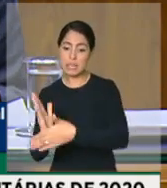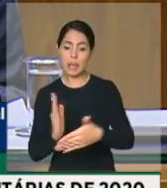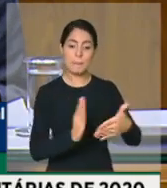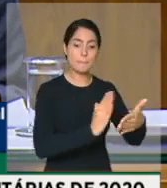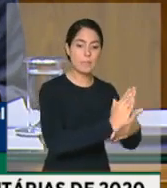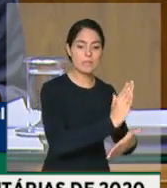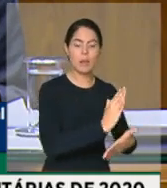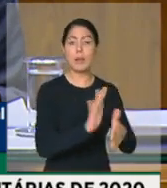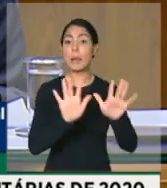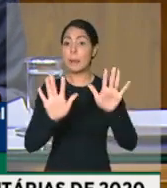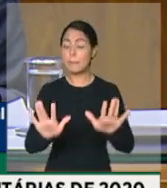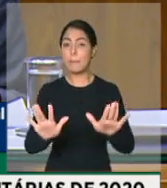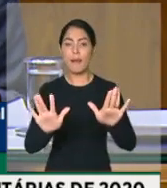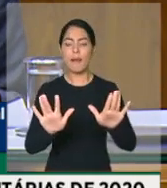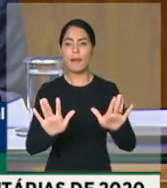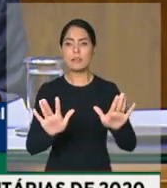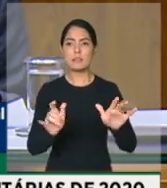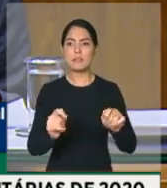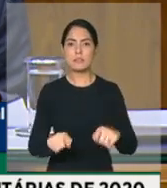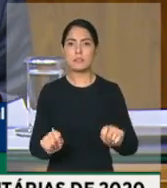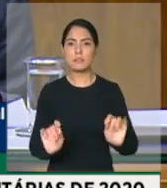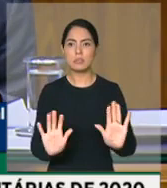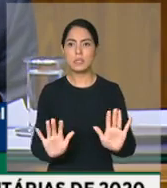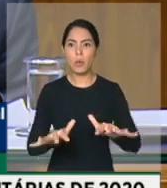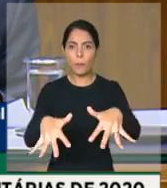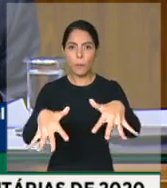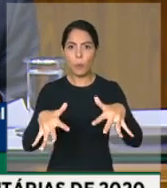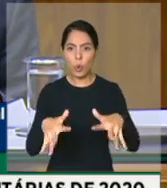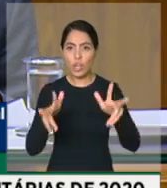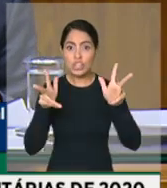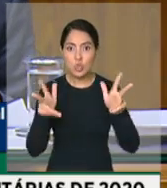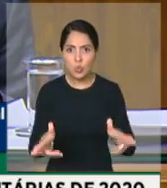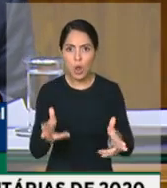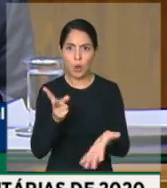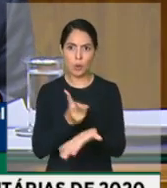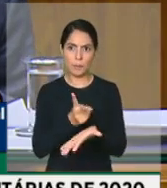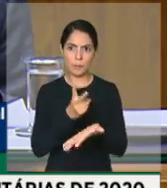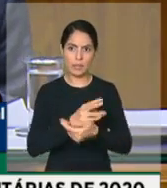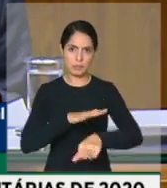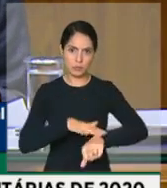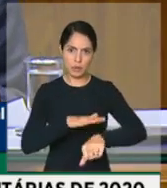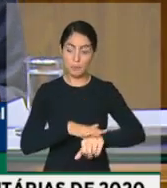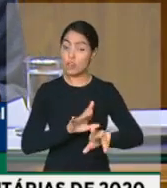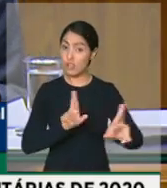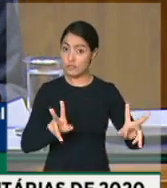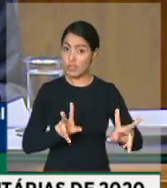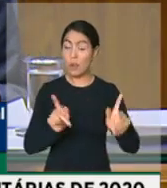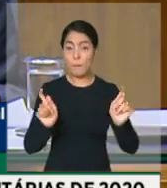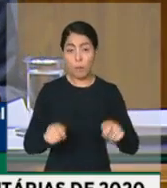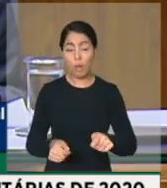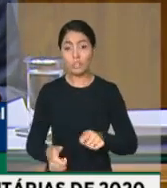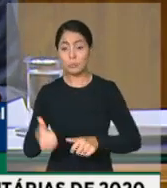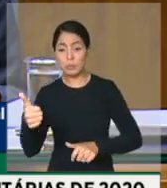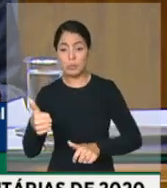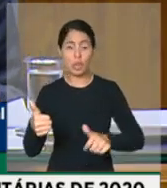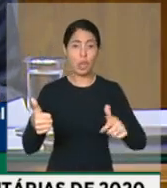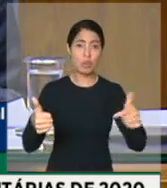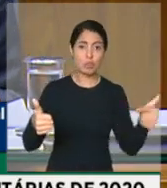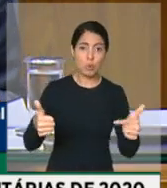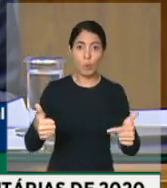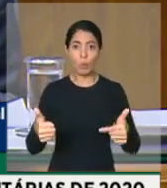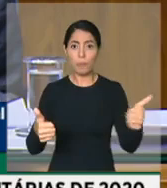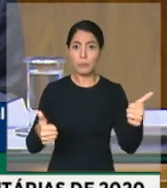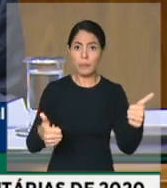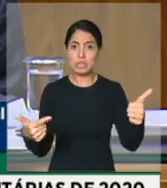mas não necessariamente numa sessão conjunta, aí está o grande diferencial, não há óbice à apreciação